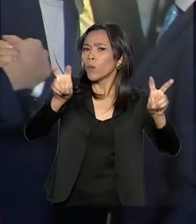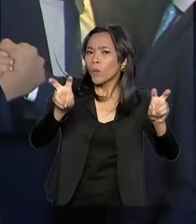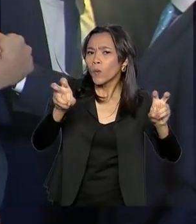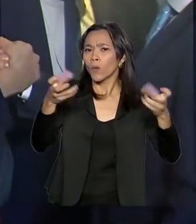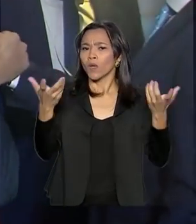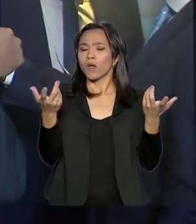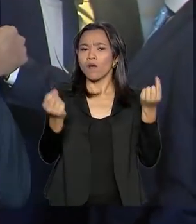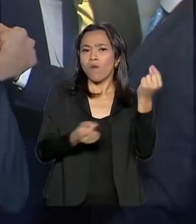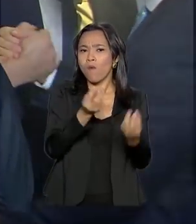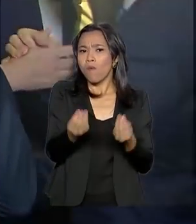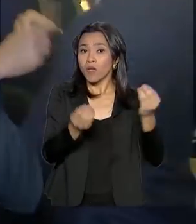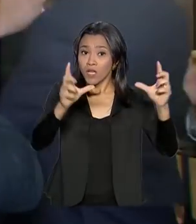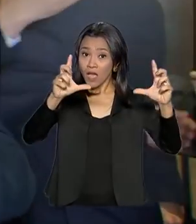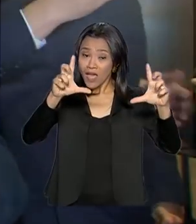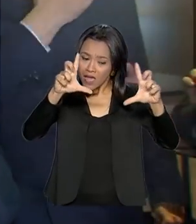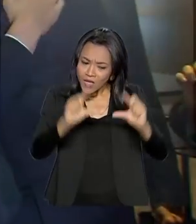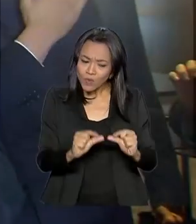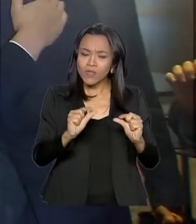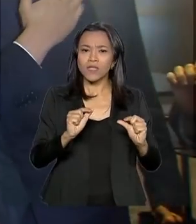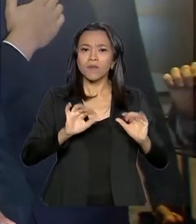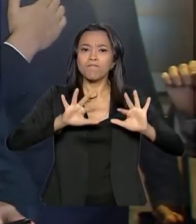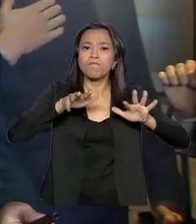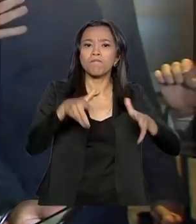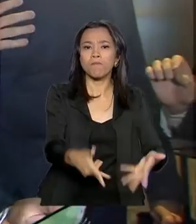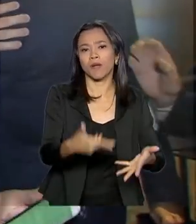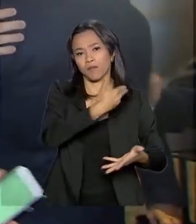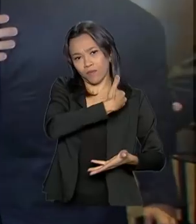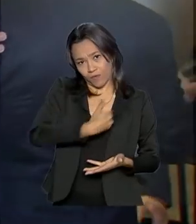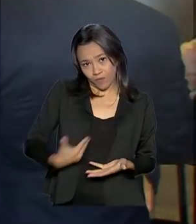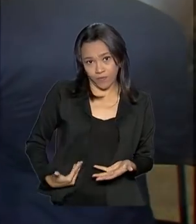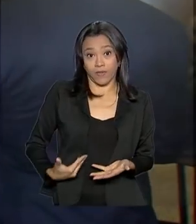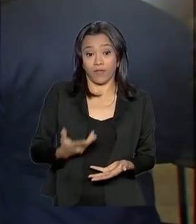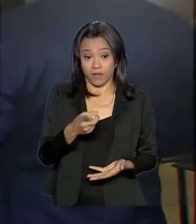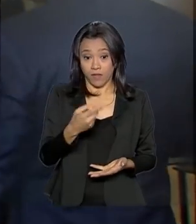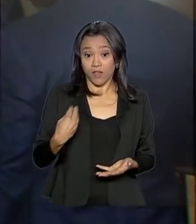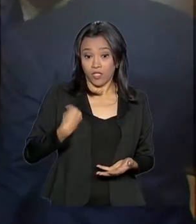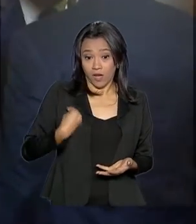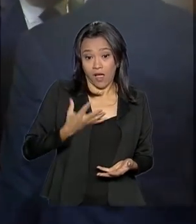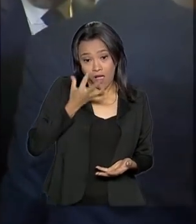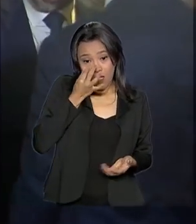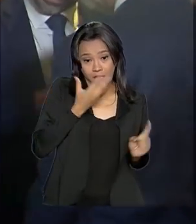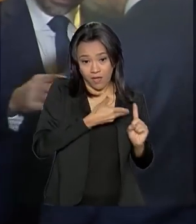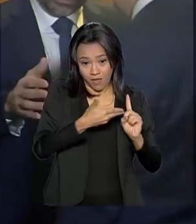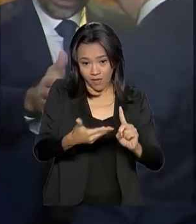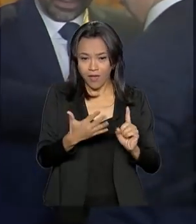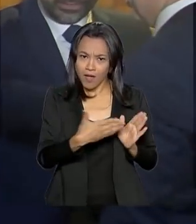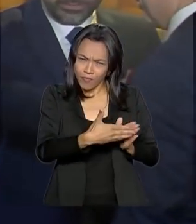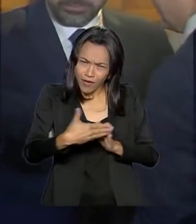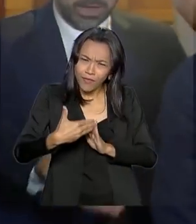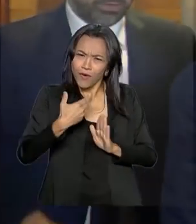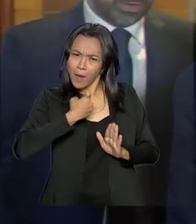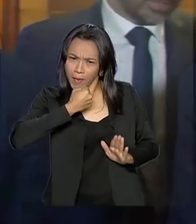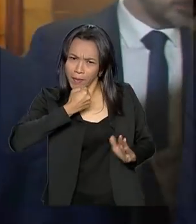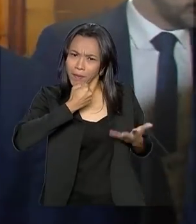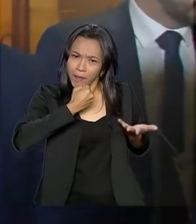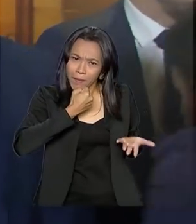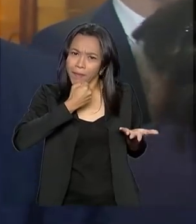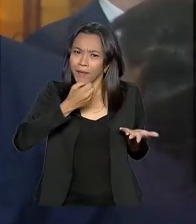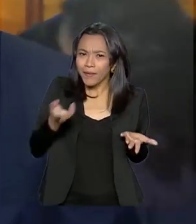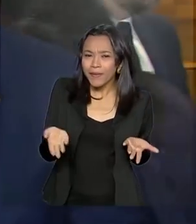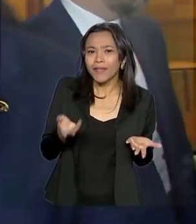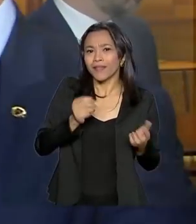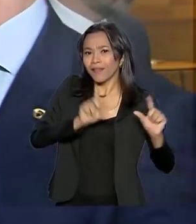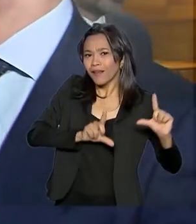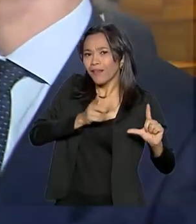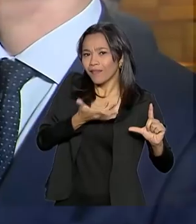da diminuição do Estado aqui que deve acontecer. O ministro está aqui com a gente. Ministro, por favor, uma palavrinha ao vivo aqui na Nova TV